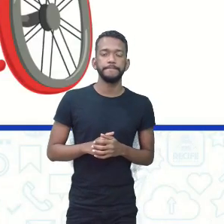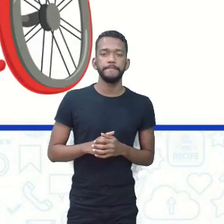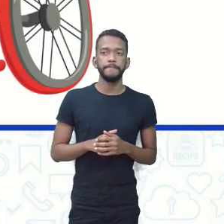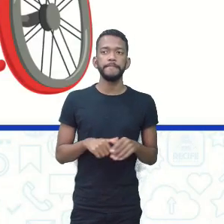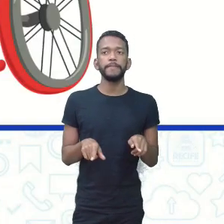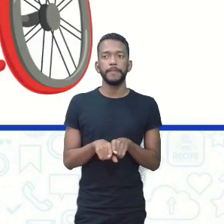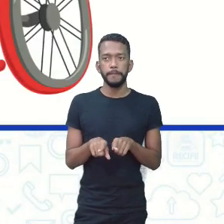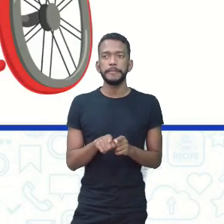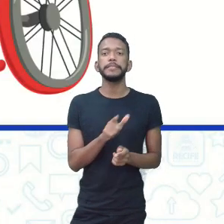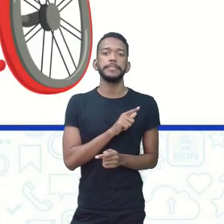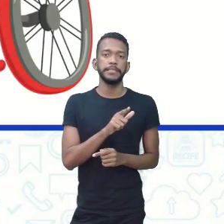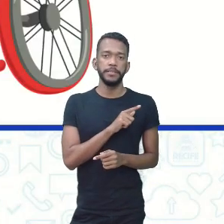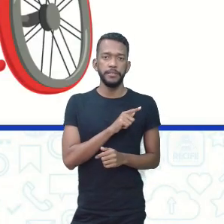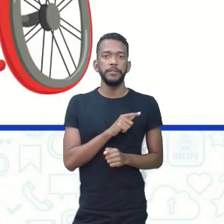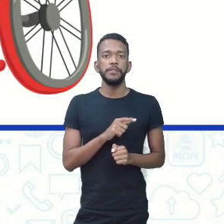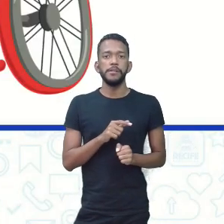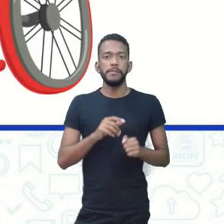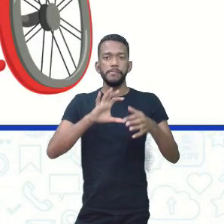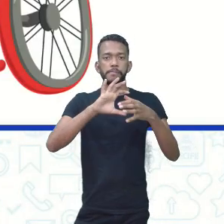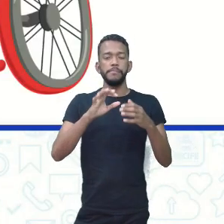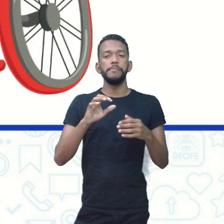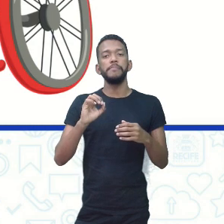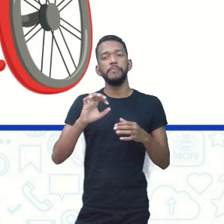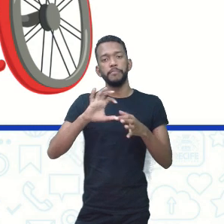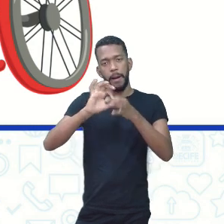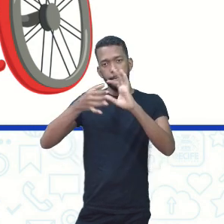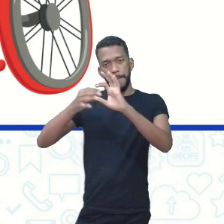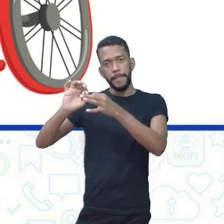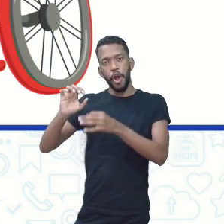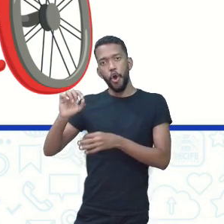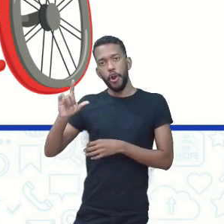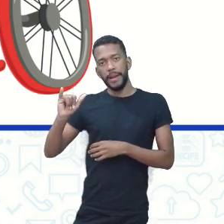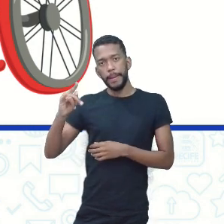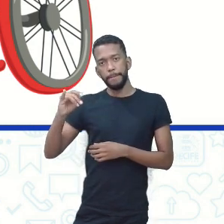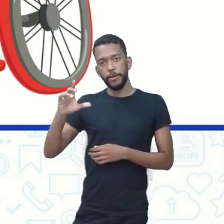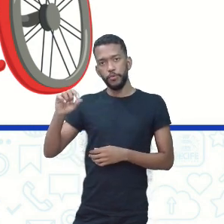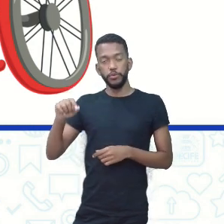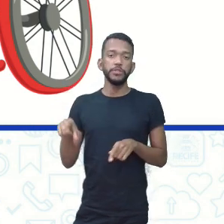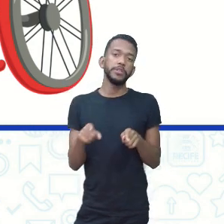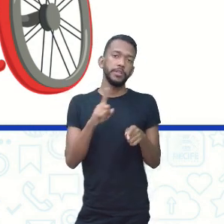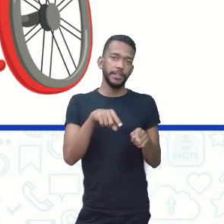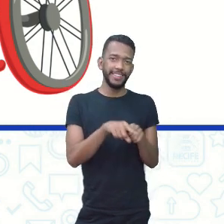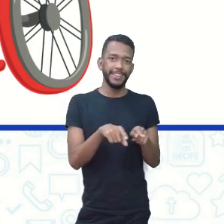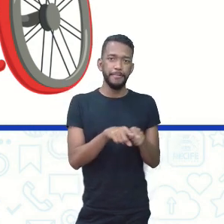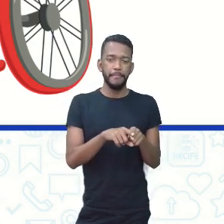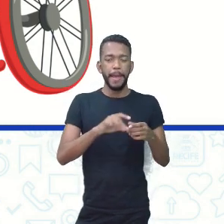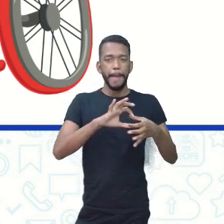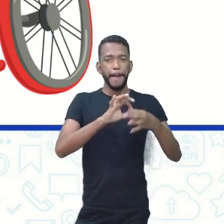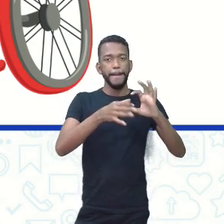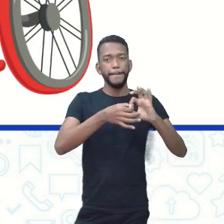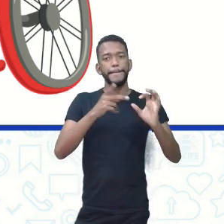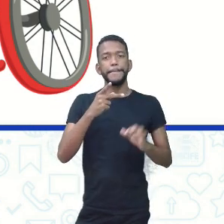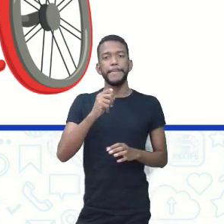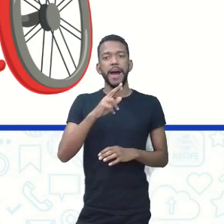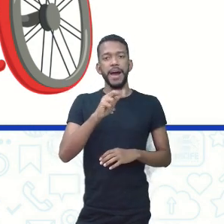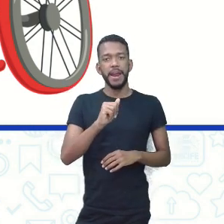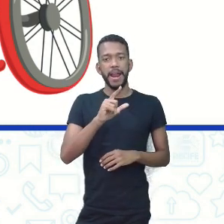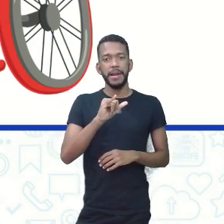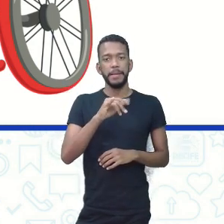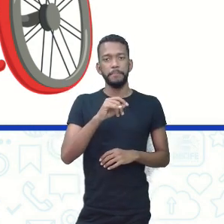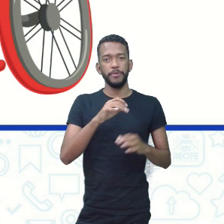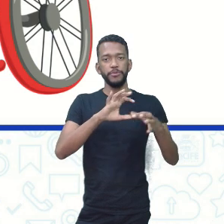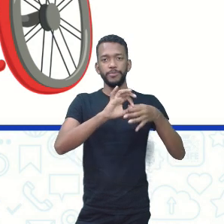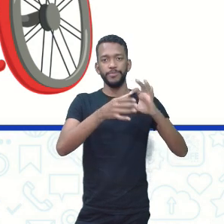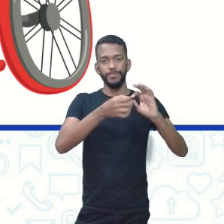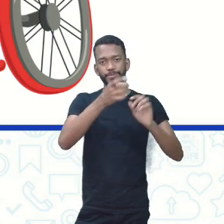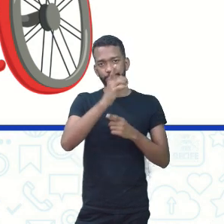A gente também tem os Jogos Olímpicos e os Jogos Paraolímpicos, né? Temos aqui, como eu trago